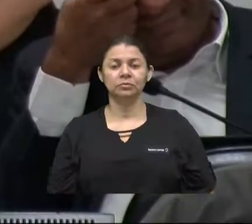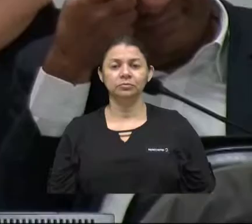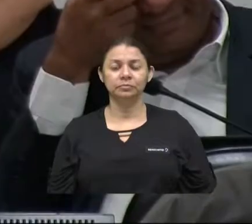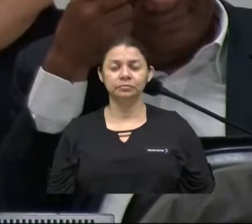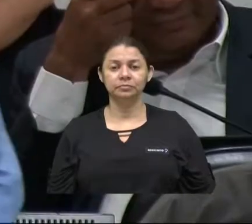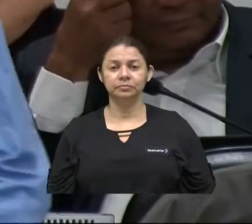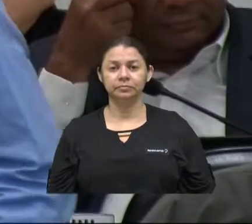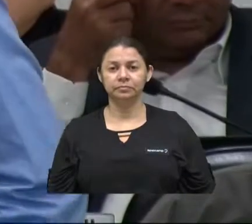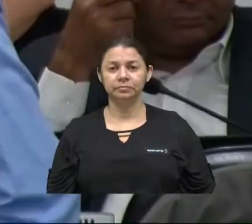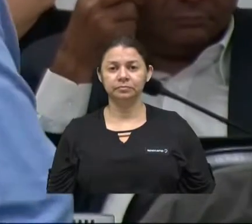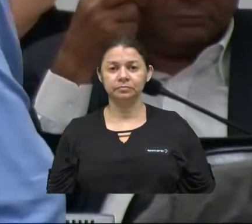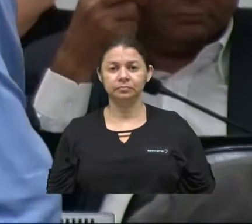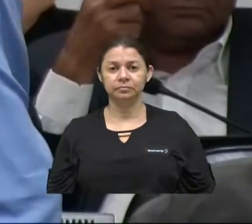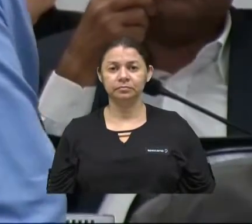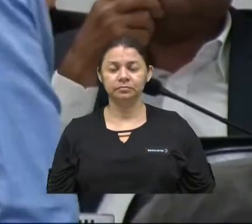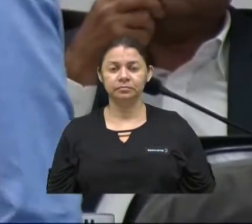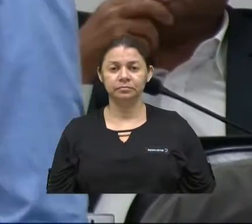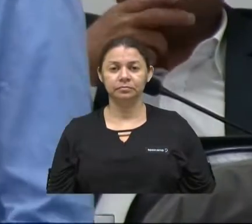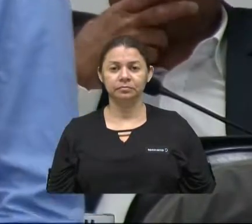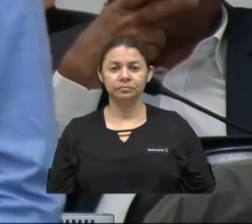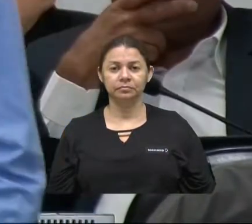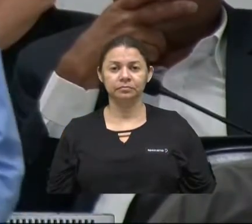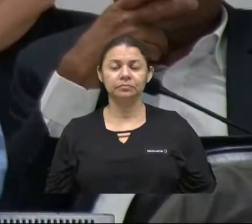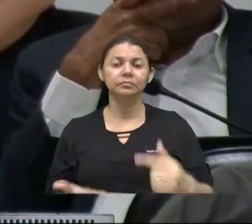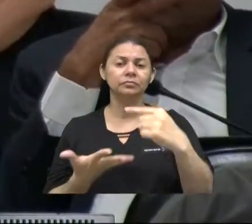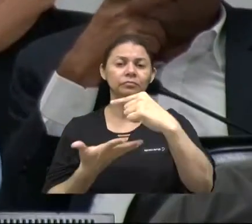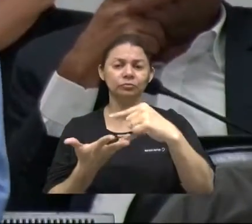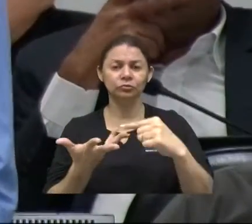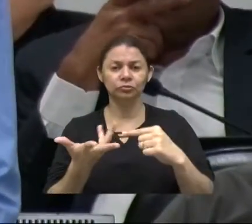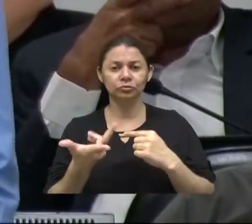Anderson, Jorge de Freitas.